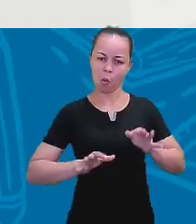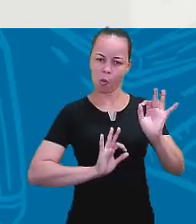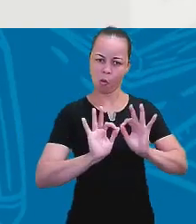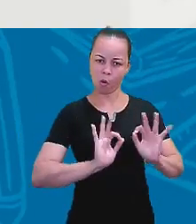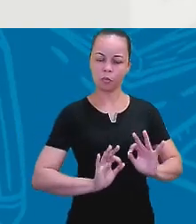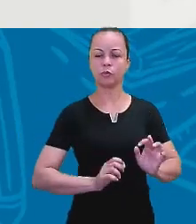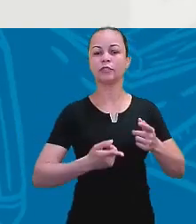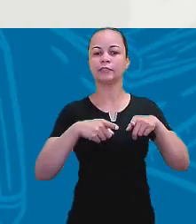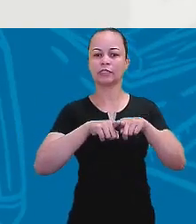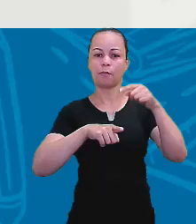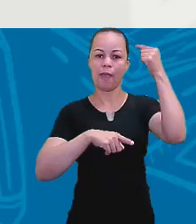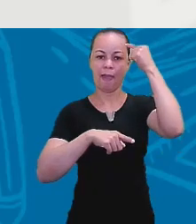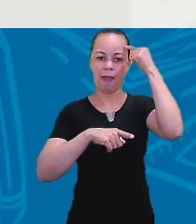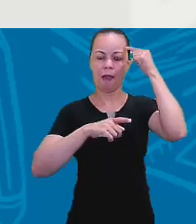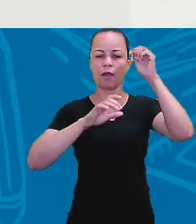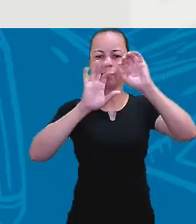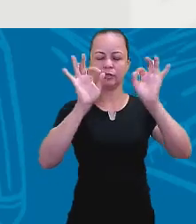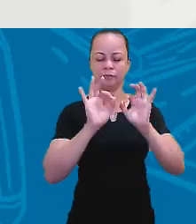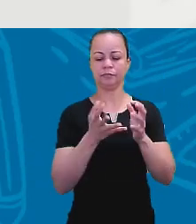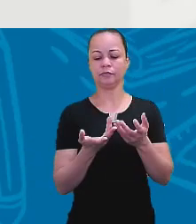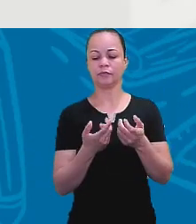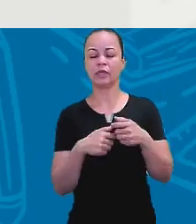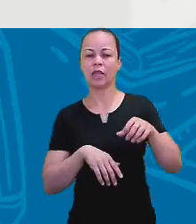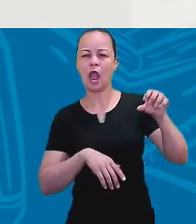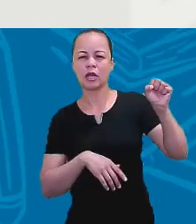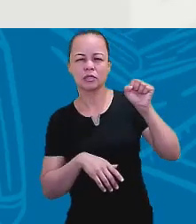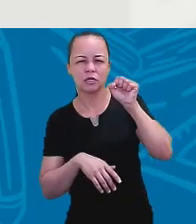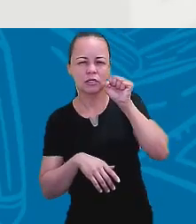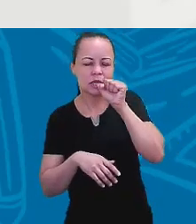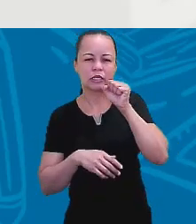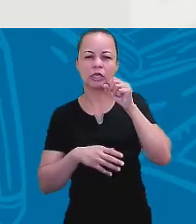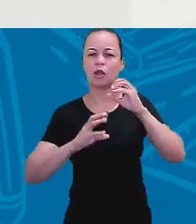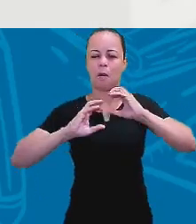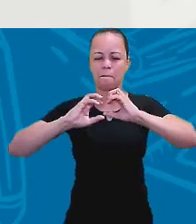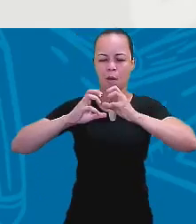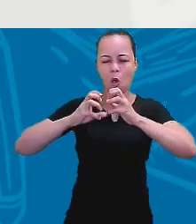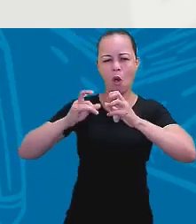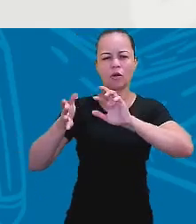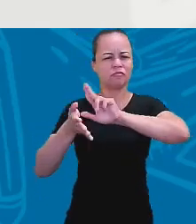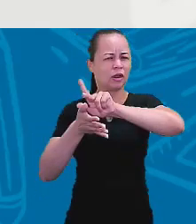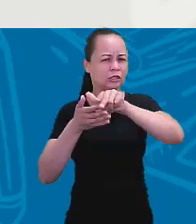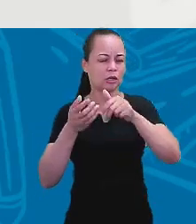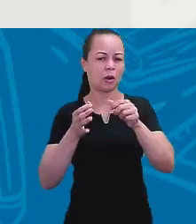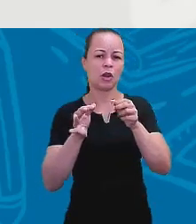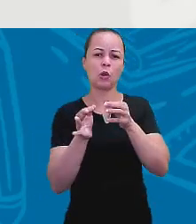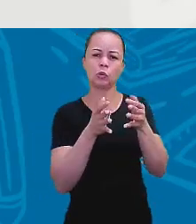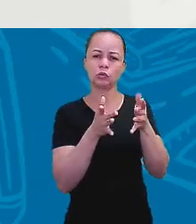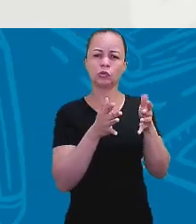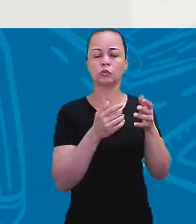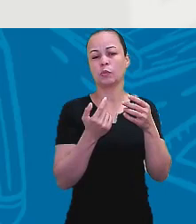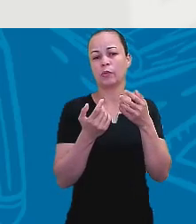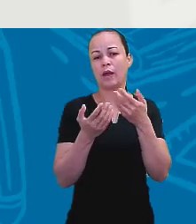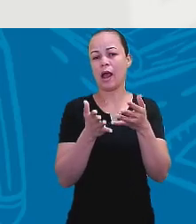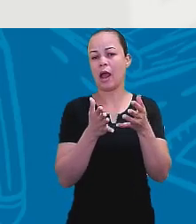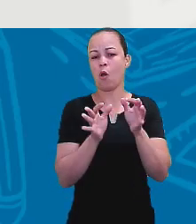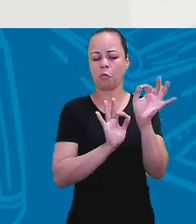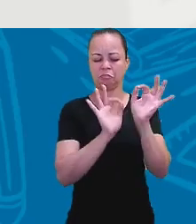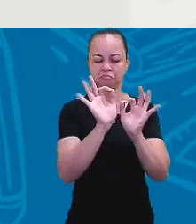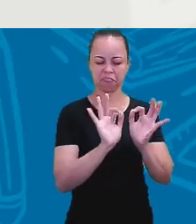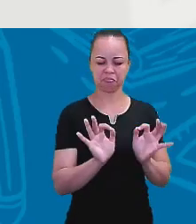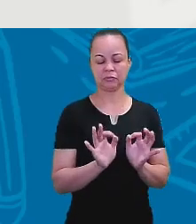E bolas, cenouras, cachecóis e outros adereços para decorá-lo. Com